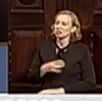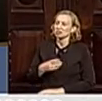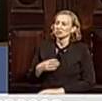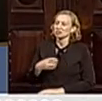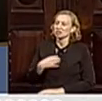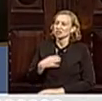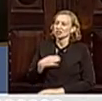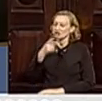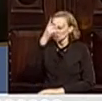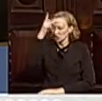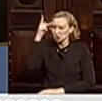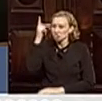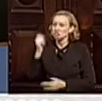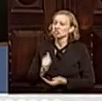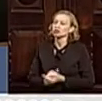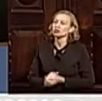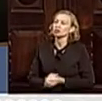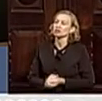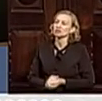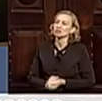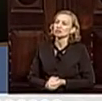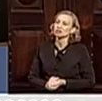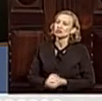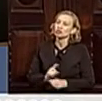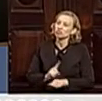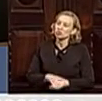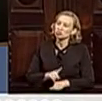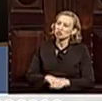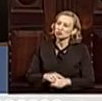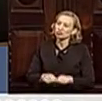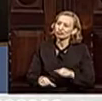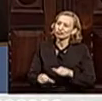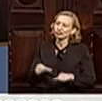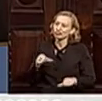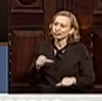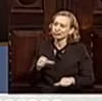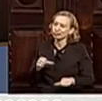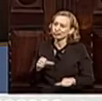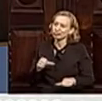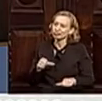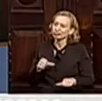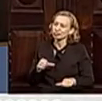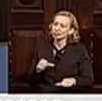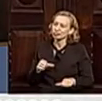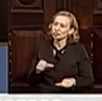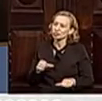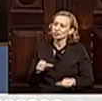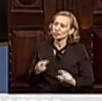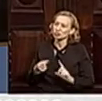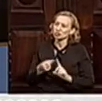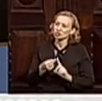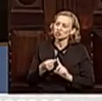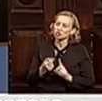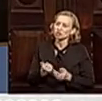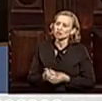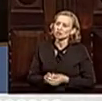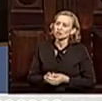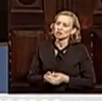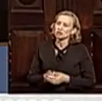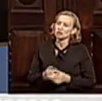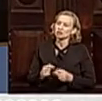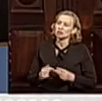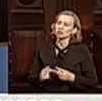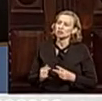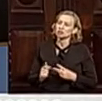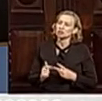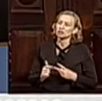prudência, analisamos que vivemos momento contrário para atingir esse objetivo. O segundo embaraço